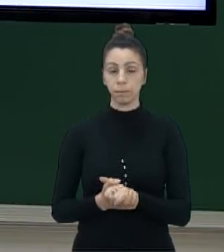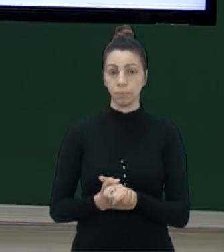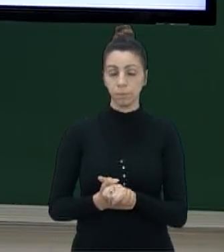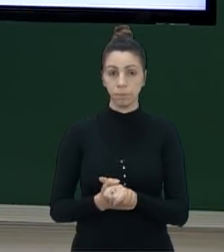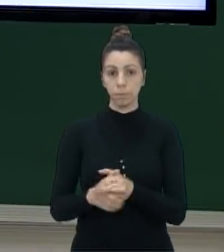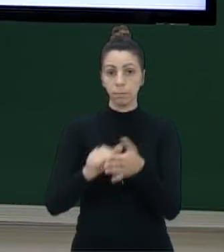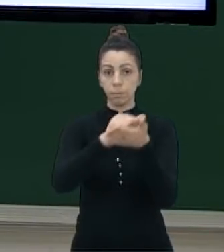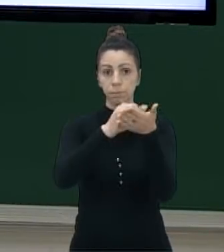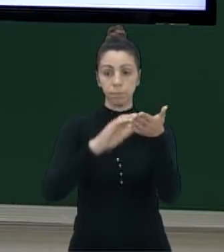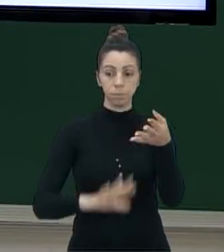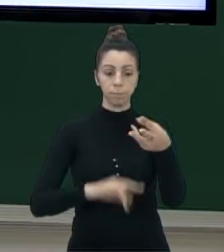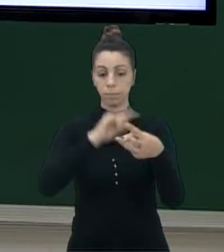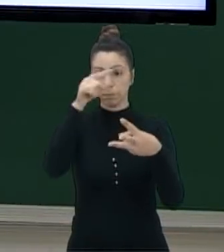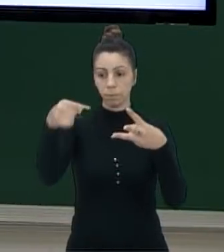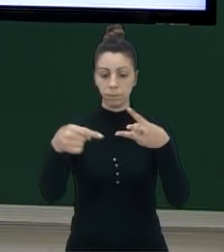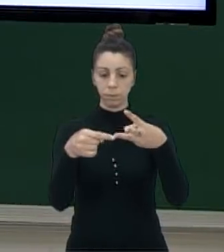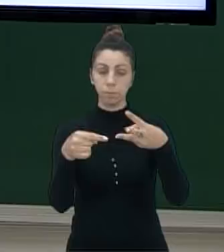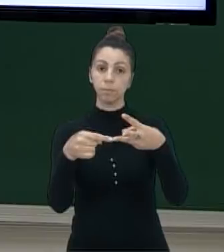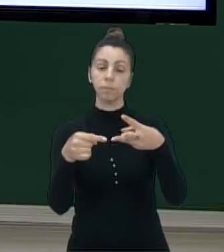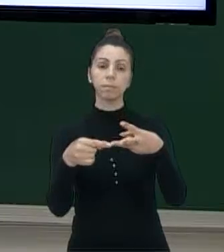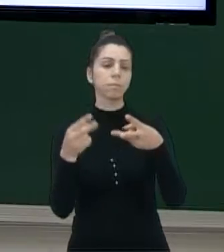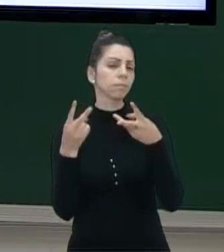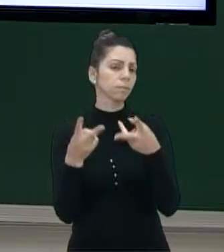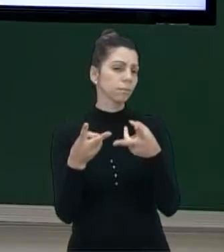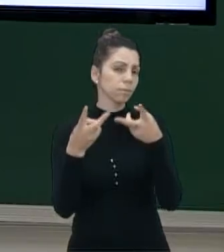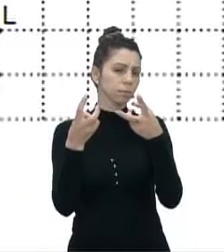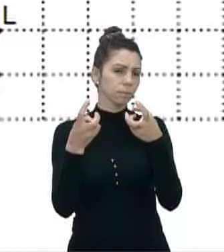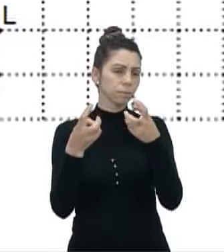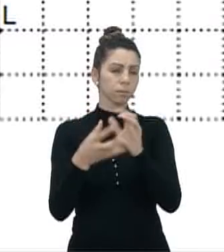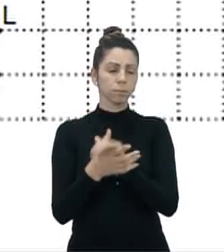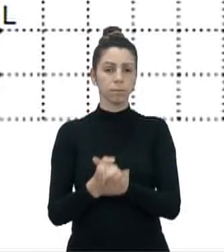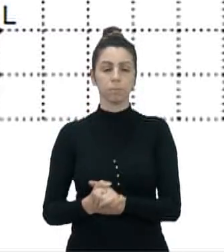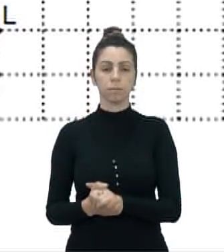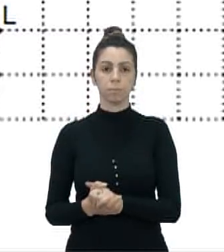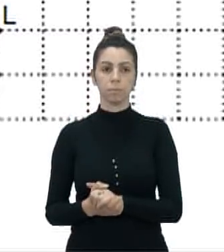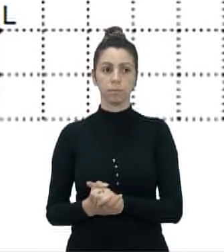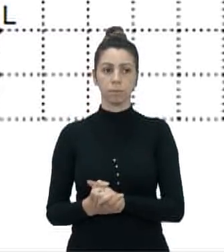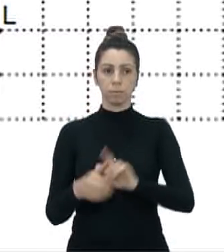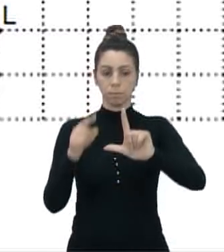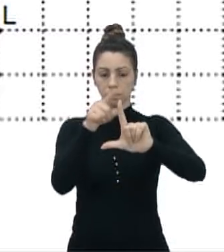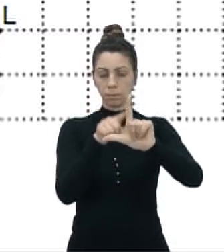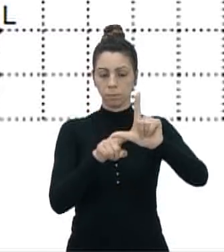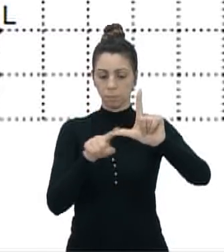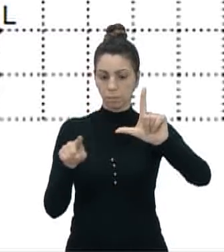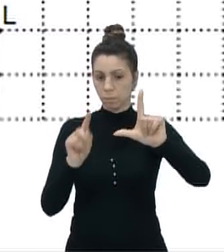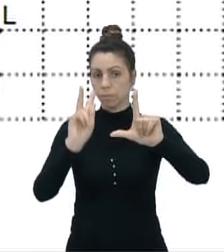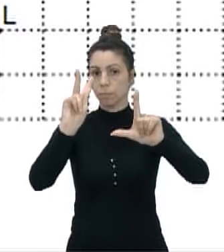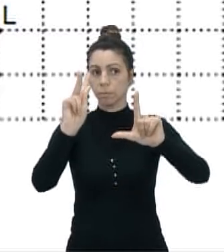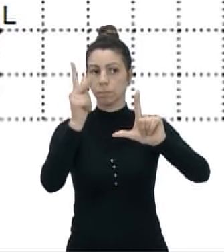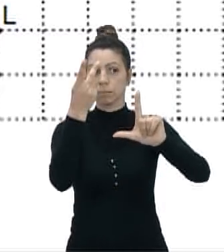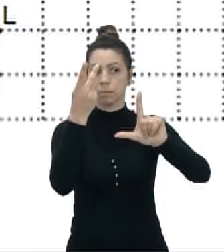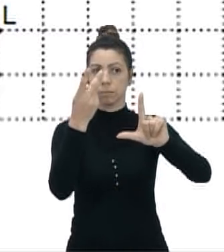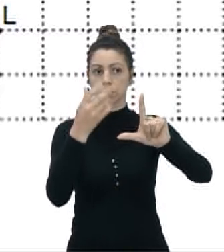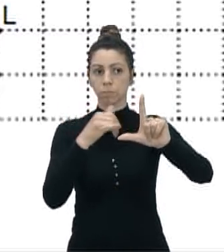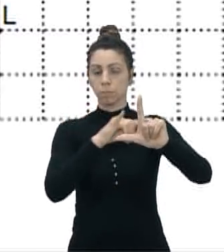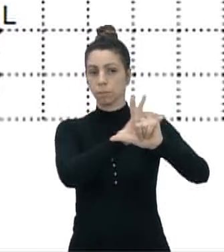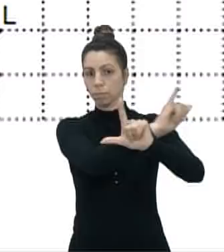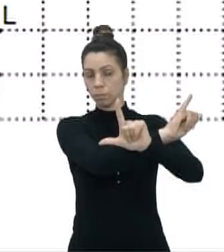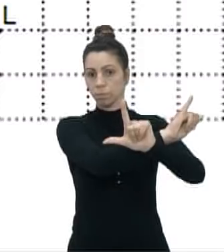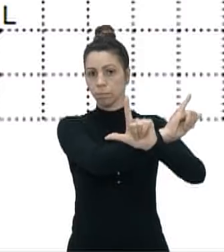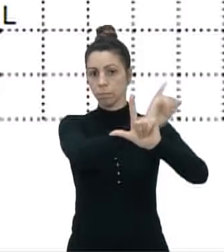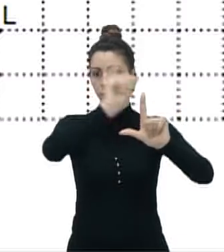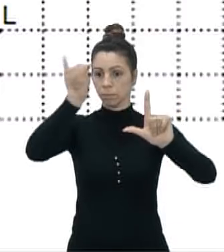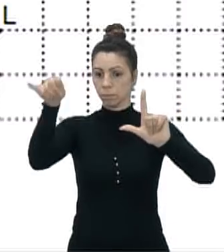No exercício 3, observe que os pontos H, I,